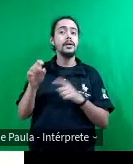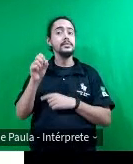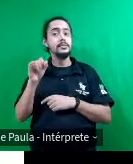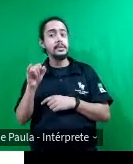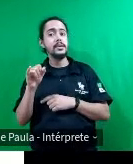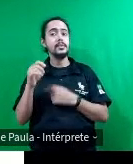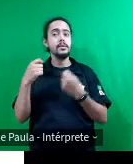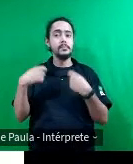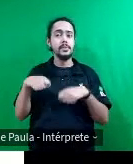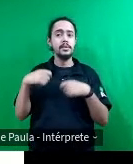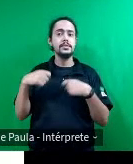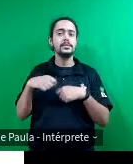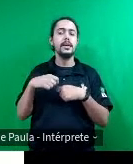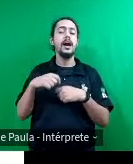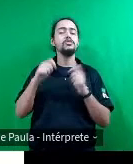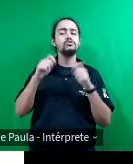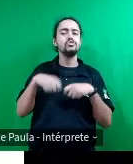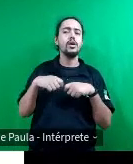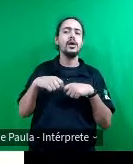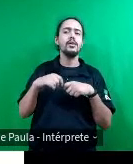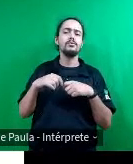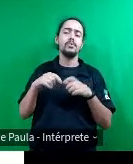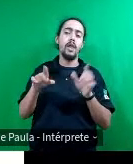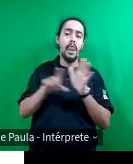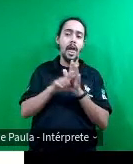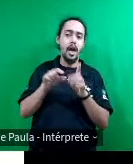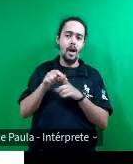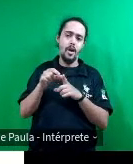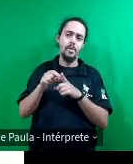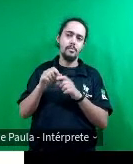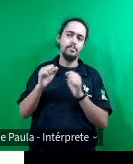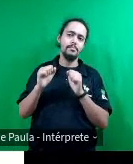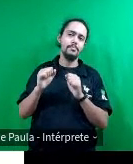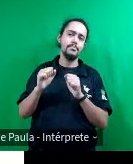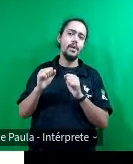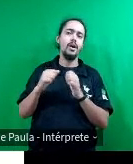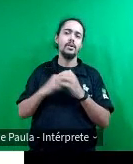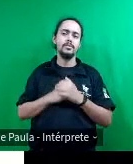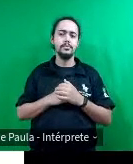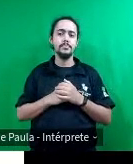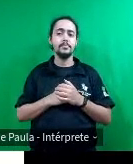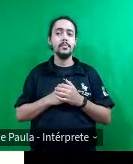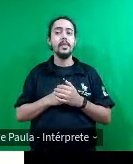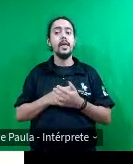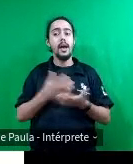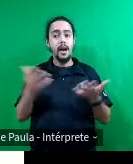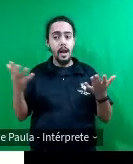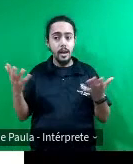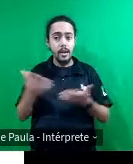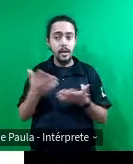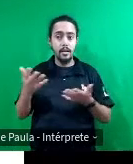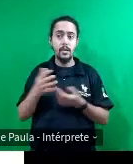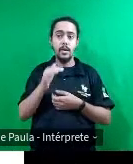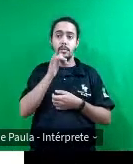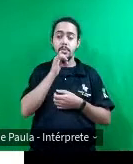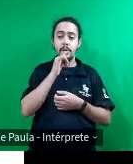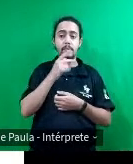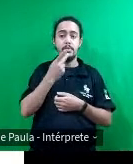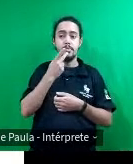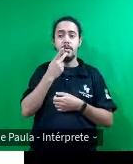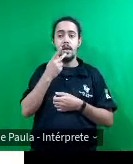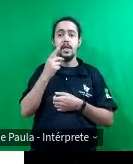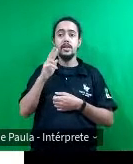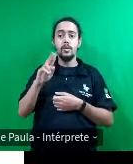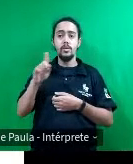a solução raiz, fica mole. Calculei a corrente que circula aqui pelo meu circuito, chamei de 2,5 amperes, o